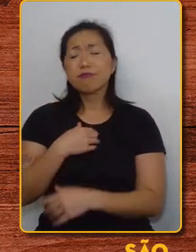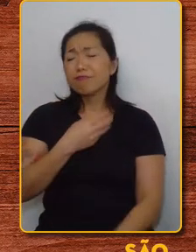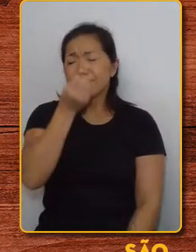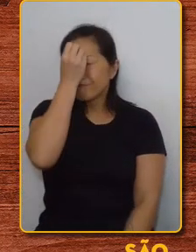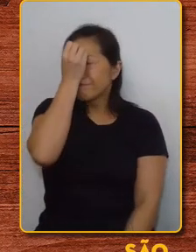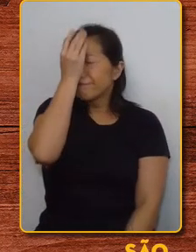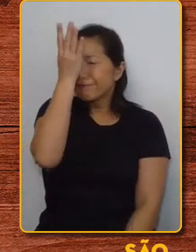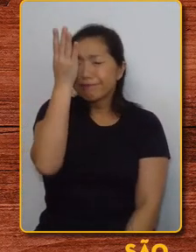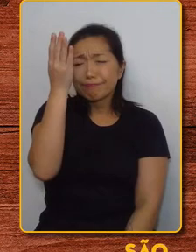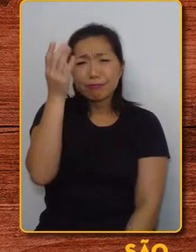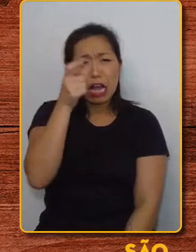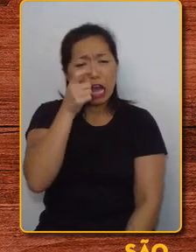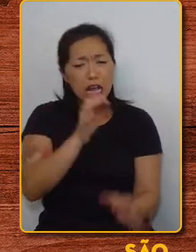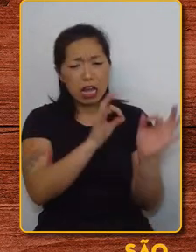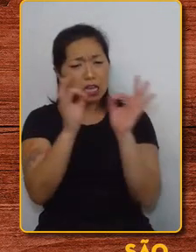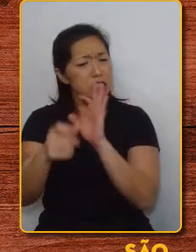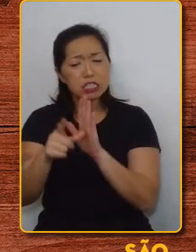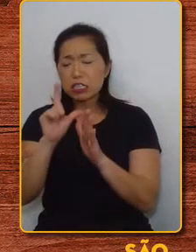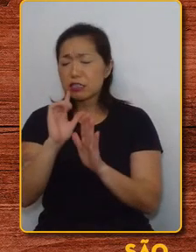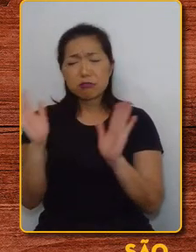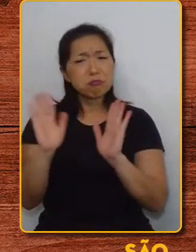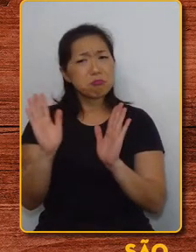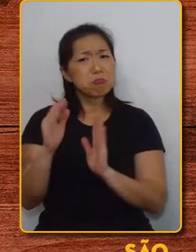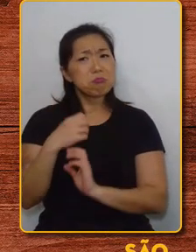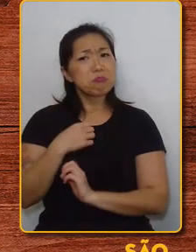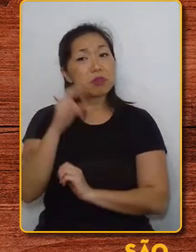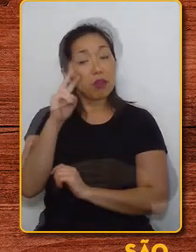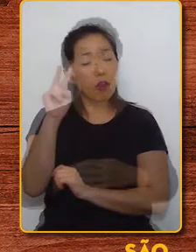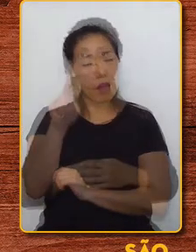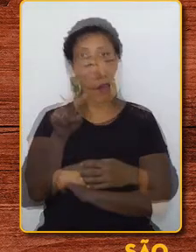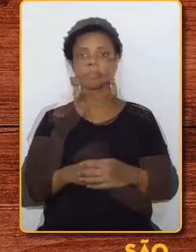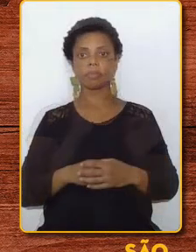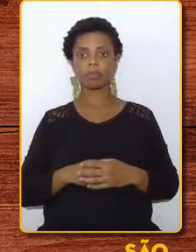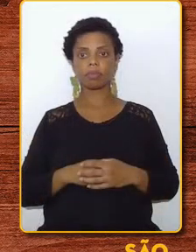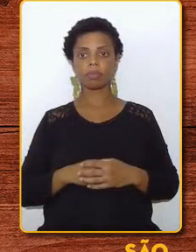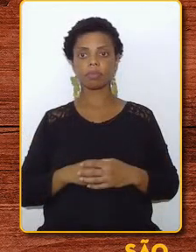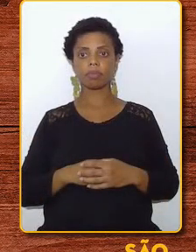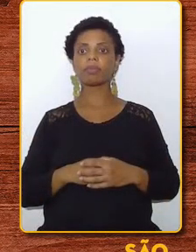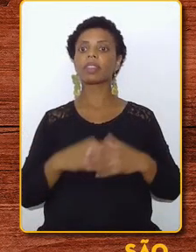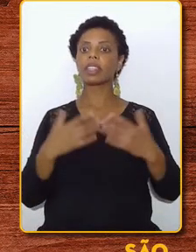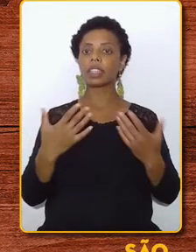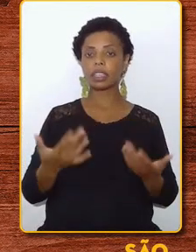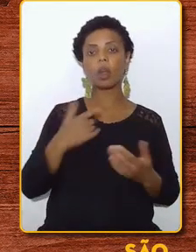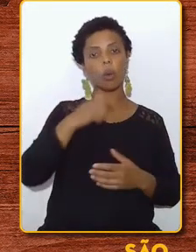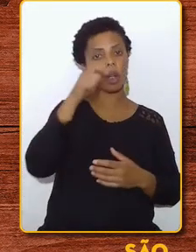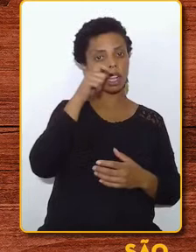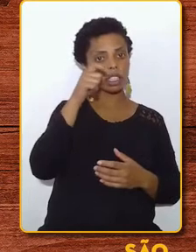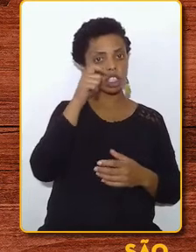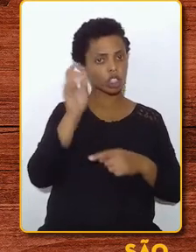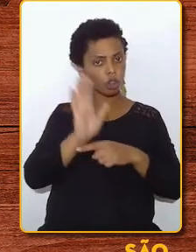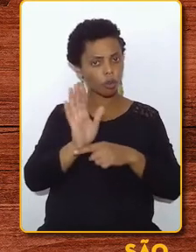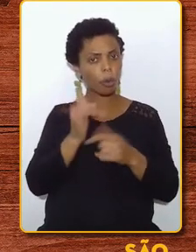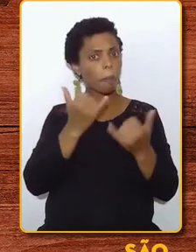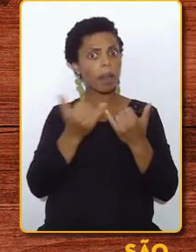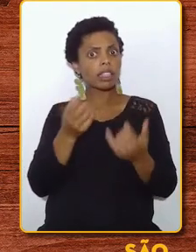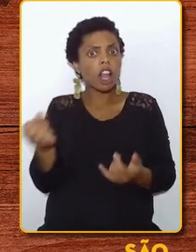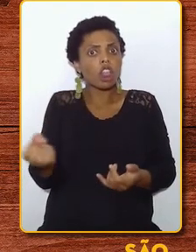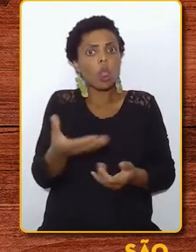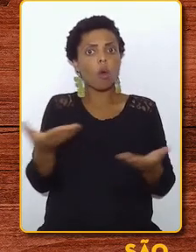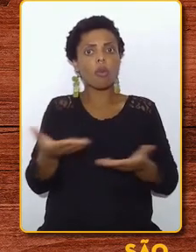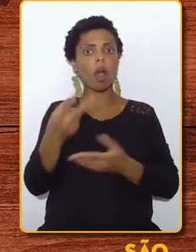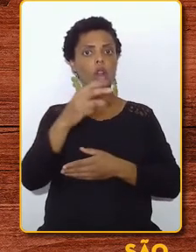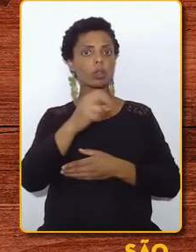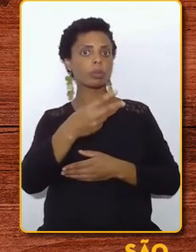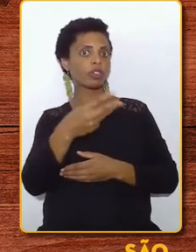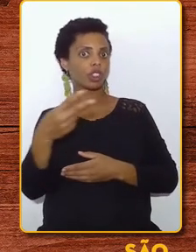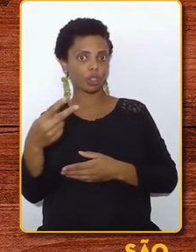tê-lo visto. Então, vi o filme como se ele fosse novo, fosse de 2022.